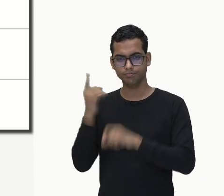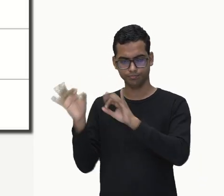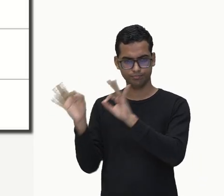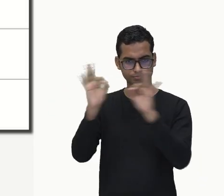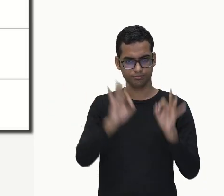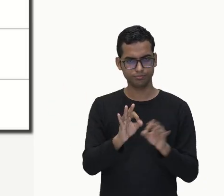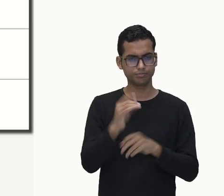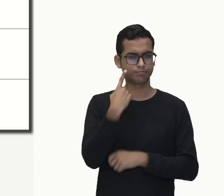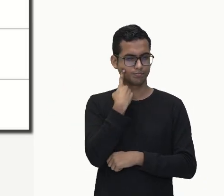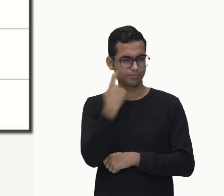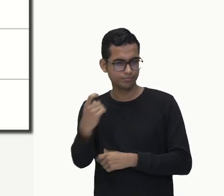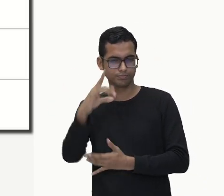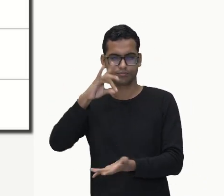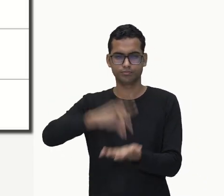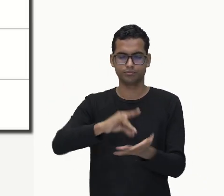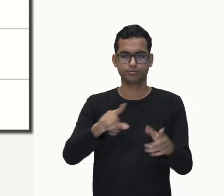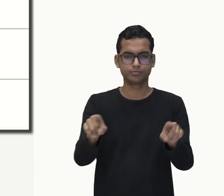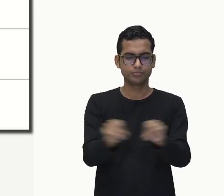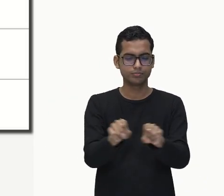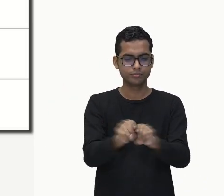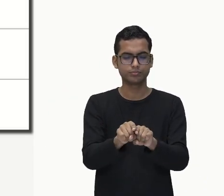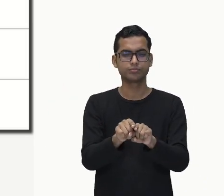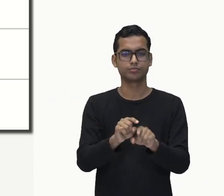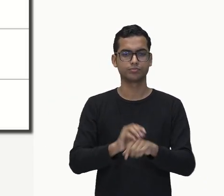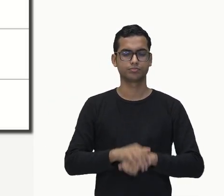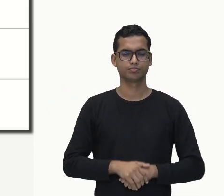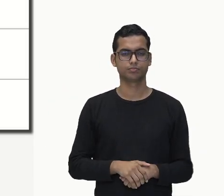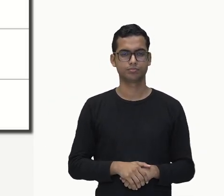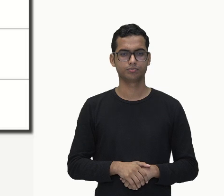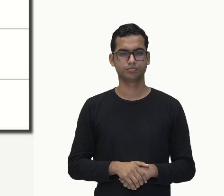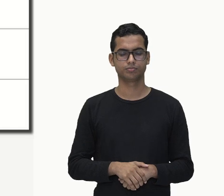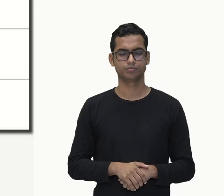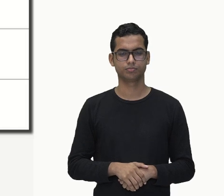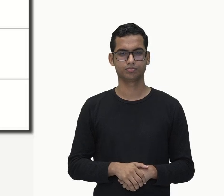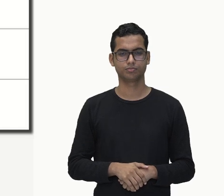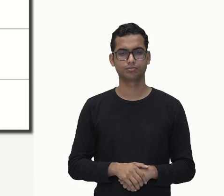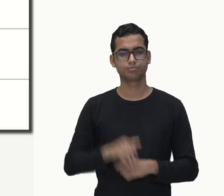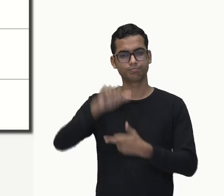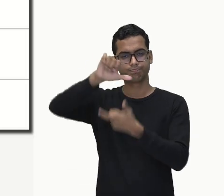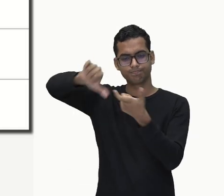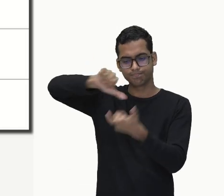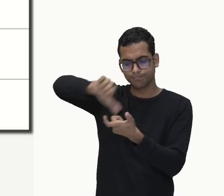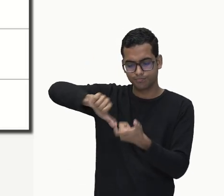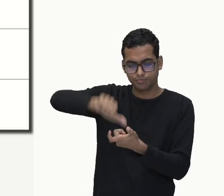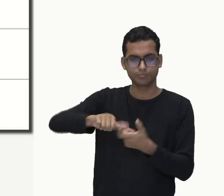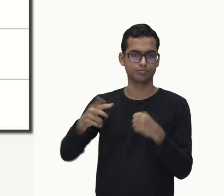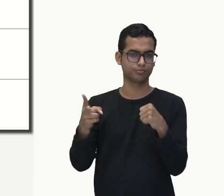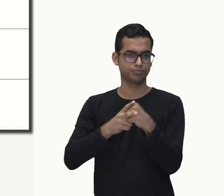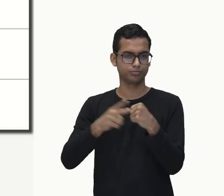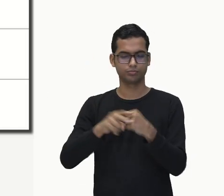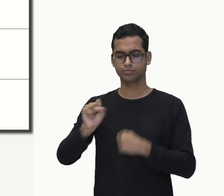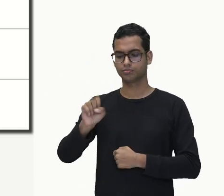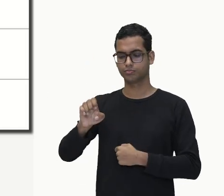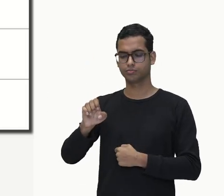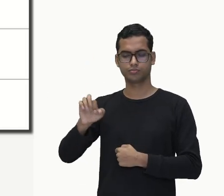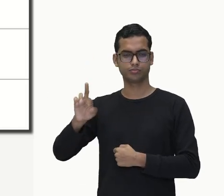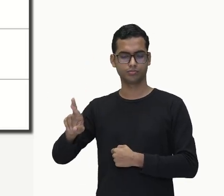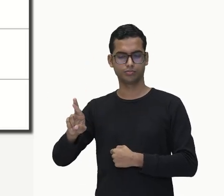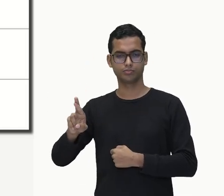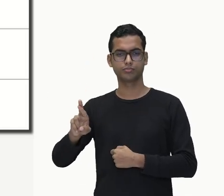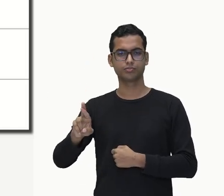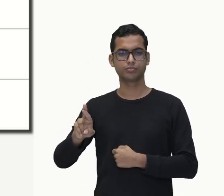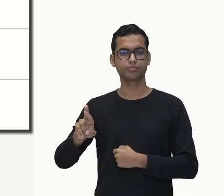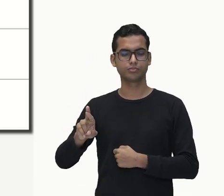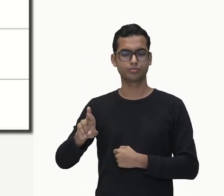Não é interessante isso? É dessa forma que se conjuga o verbo ser na